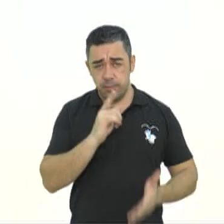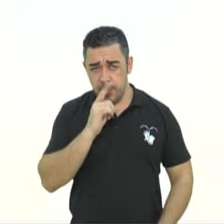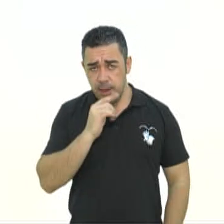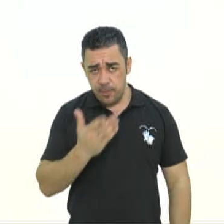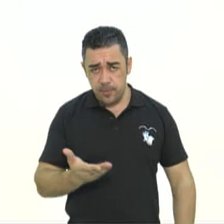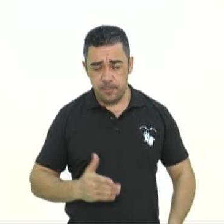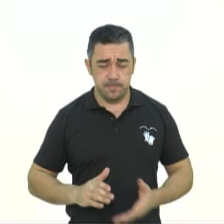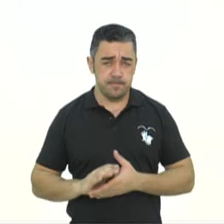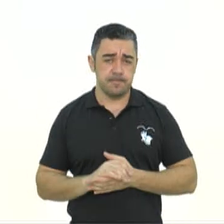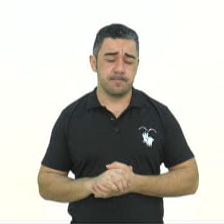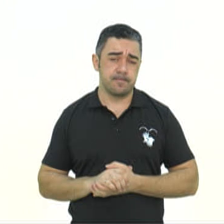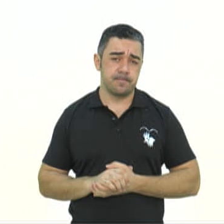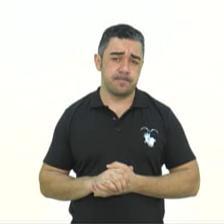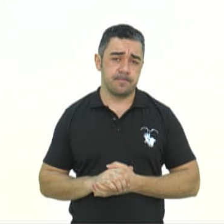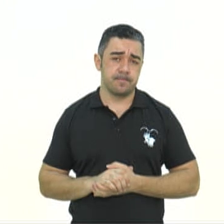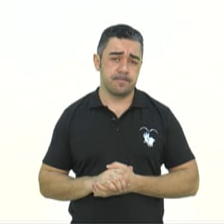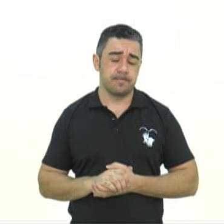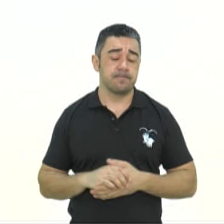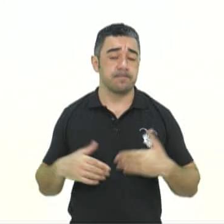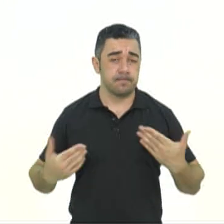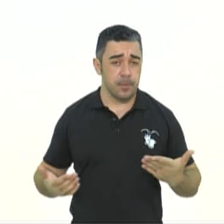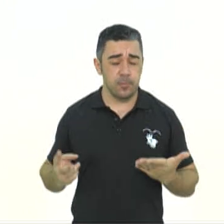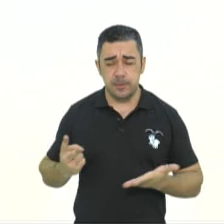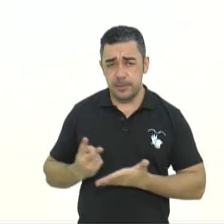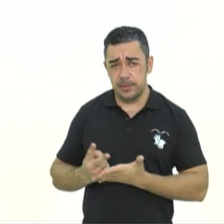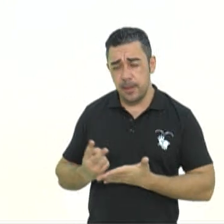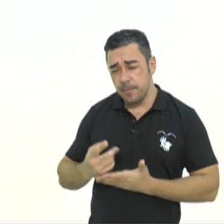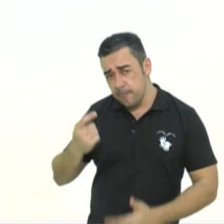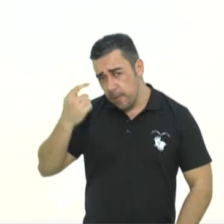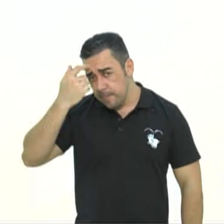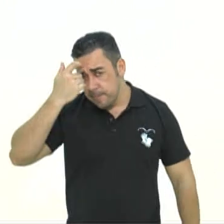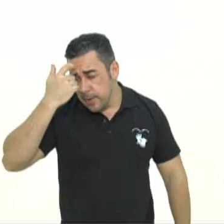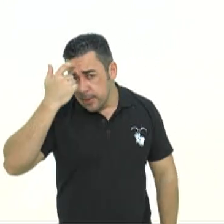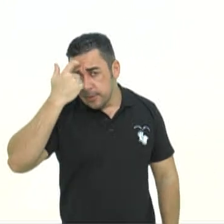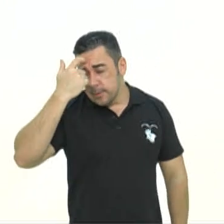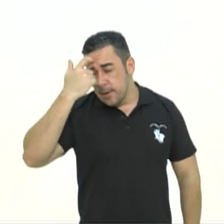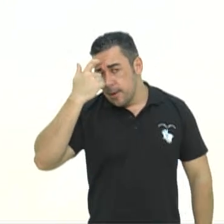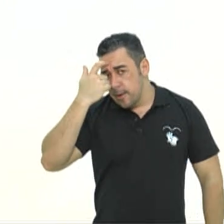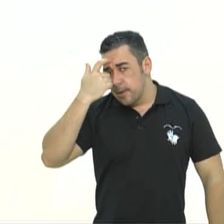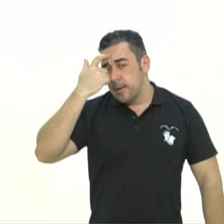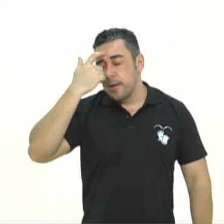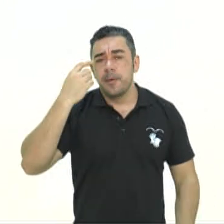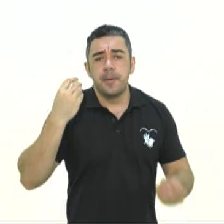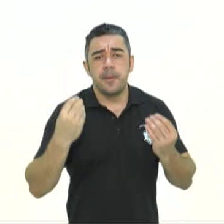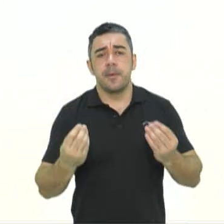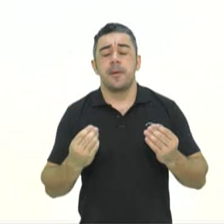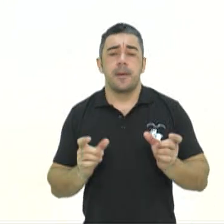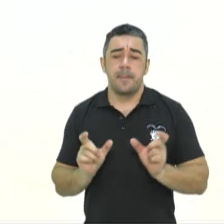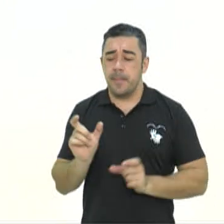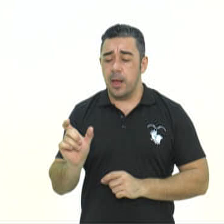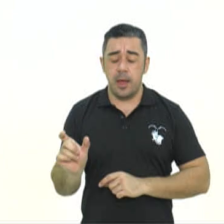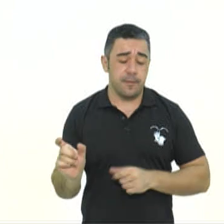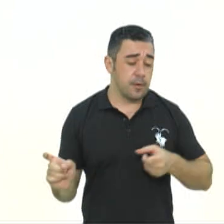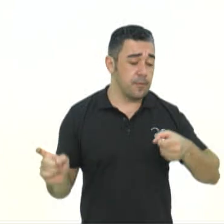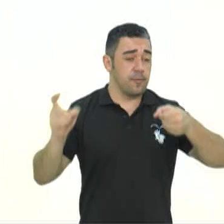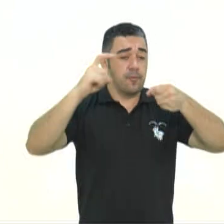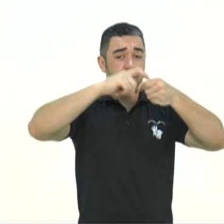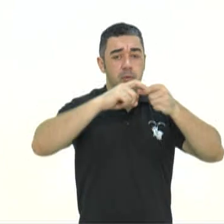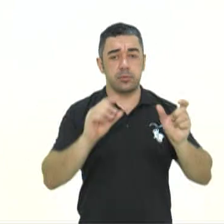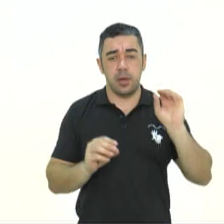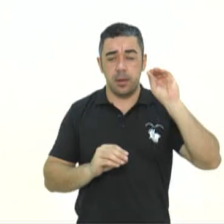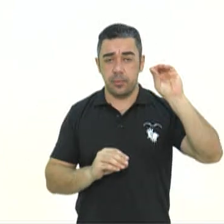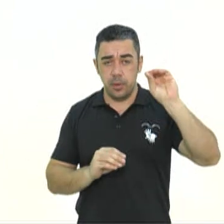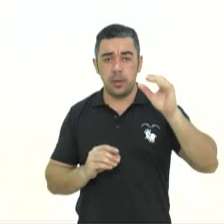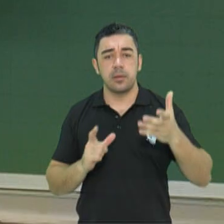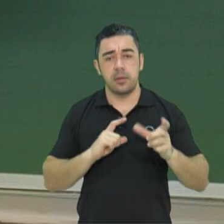hídrica, certo? Então, a gente sempre tem que pensar qual é o termo que está sendo retomado ali dentro